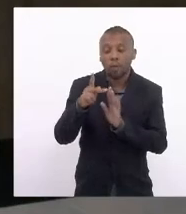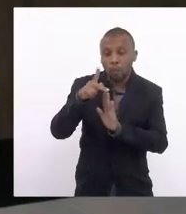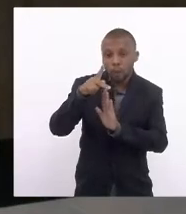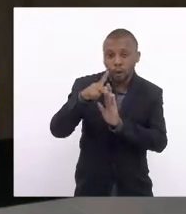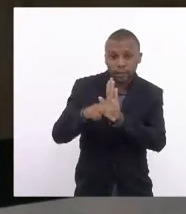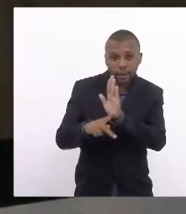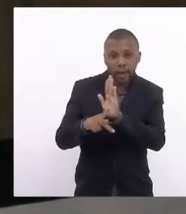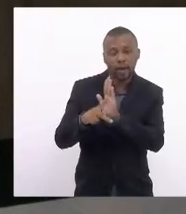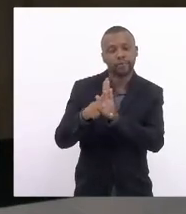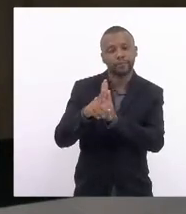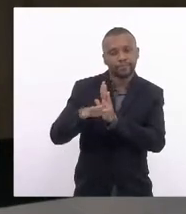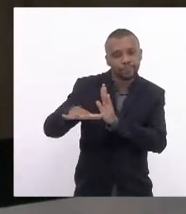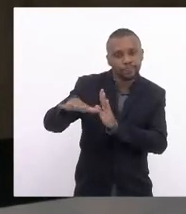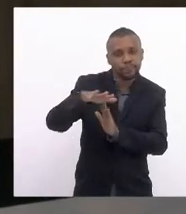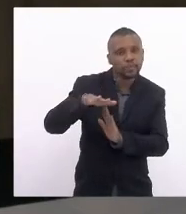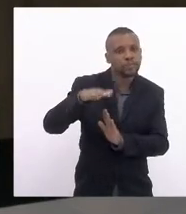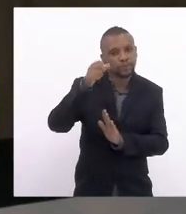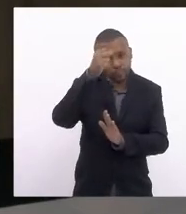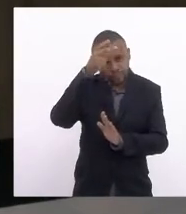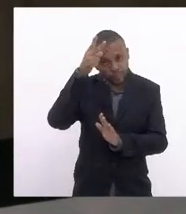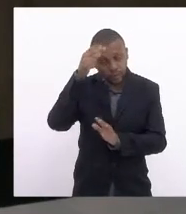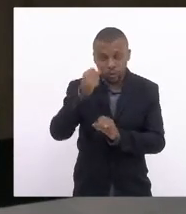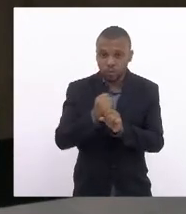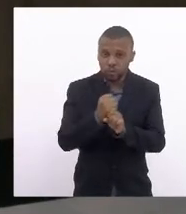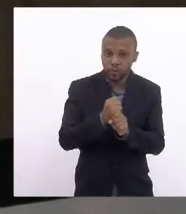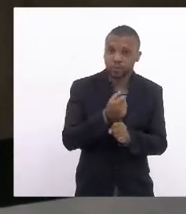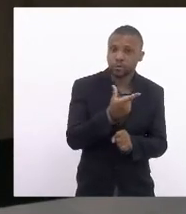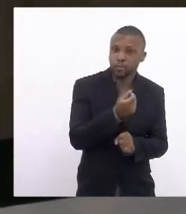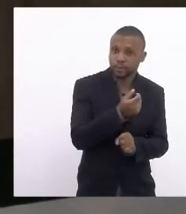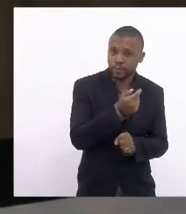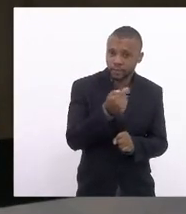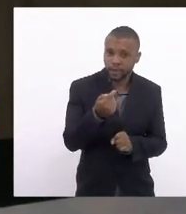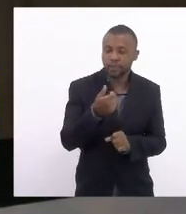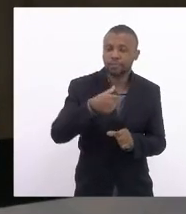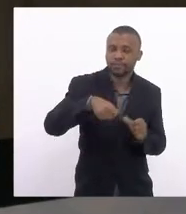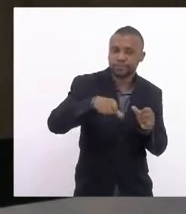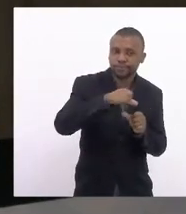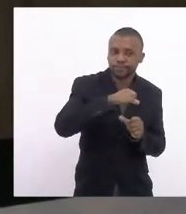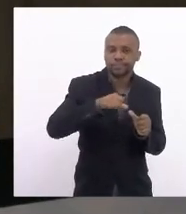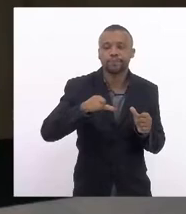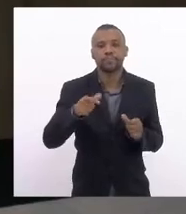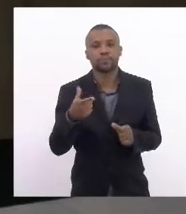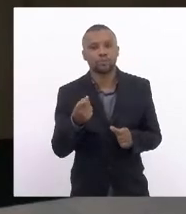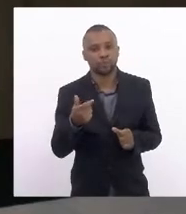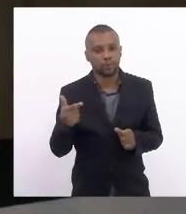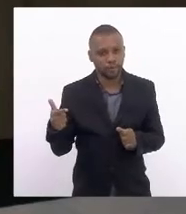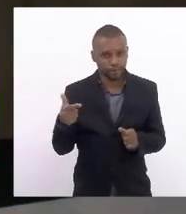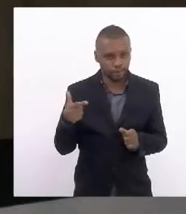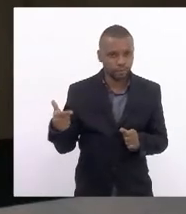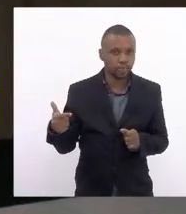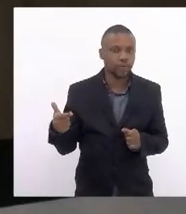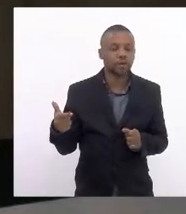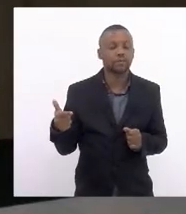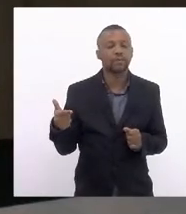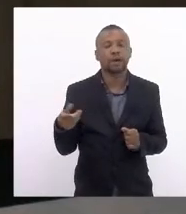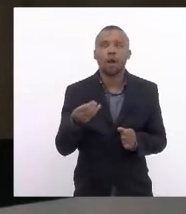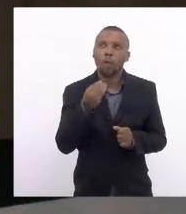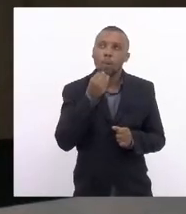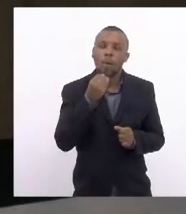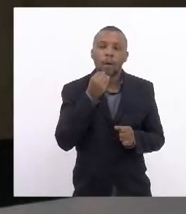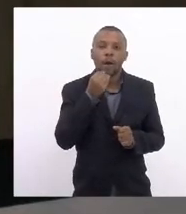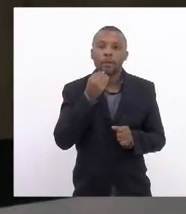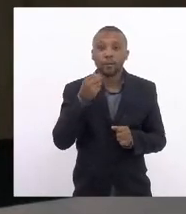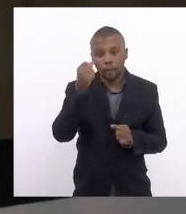o projeto a nível municipal, que de 2017 foi destombado em 2022, provavelmente vai ter o veto